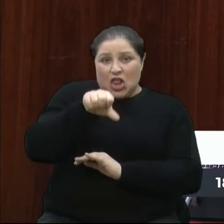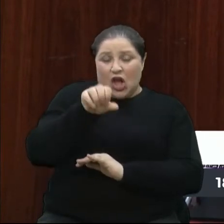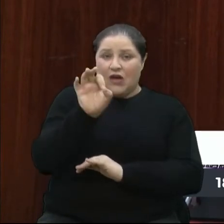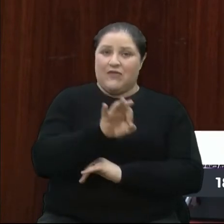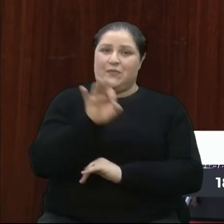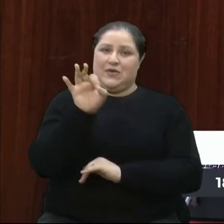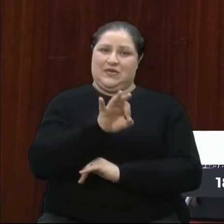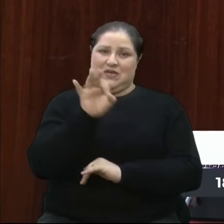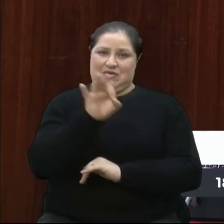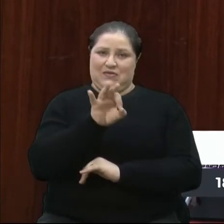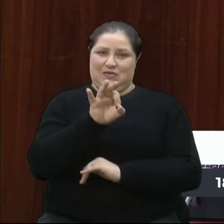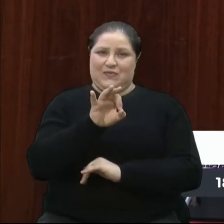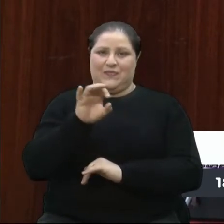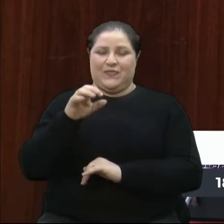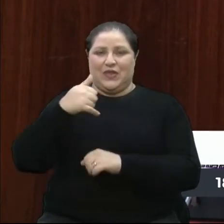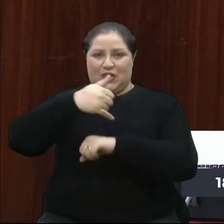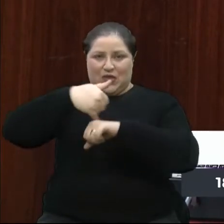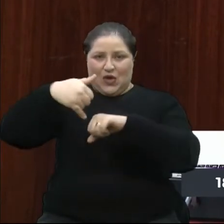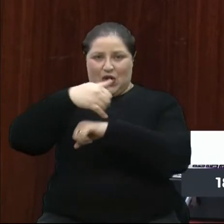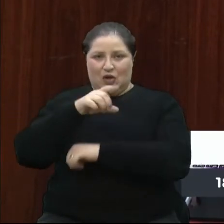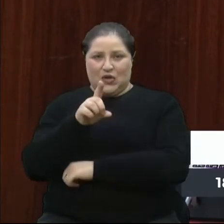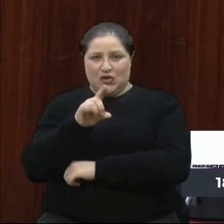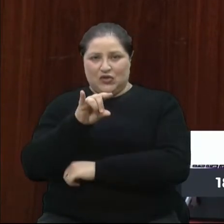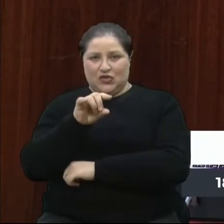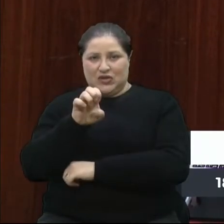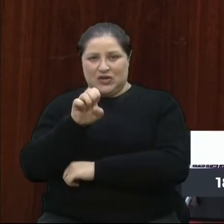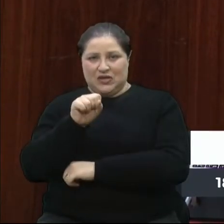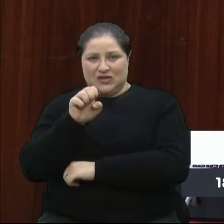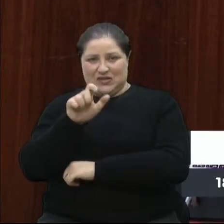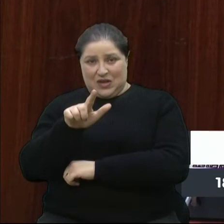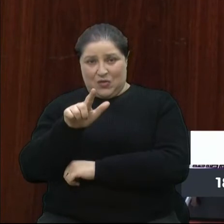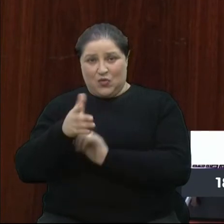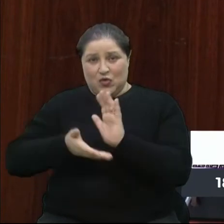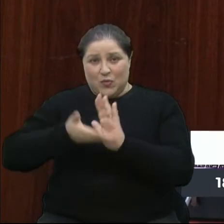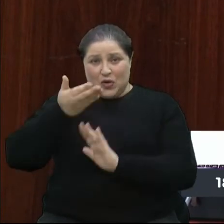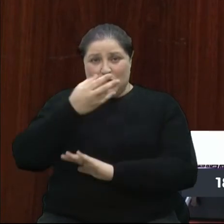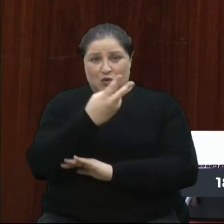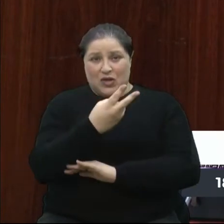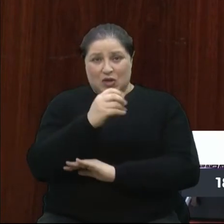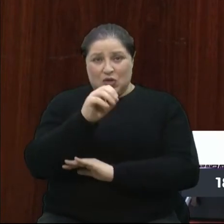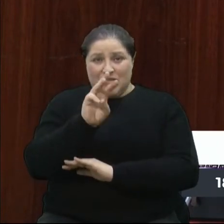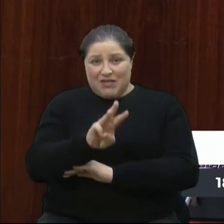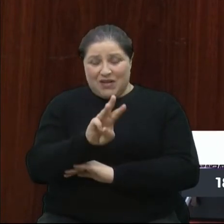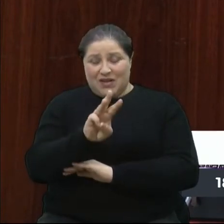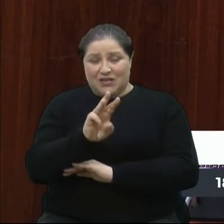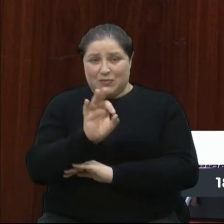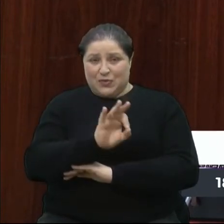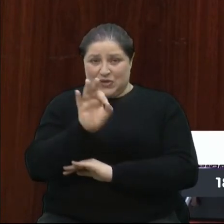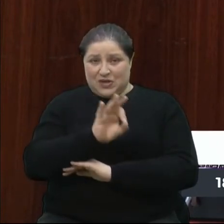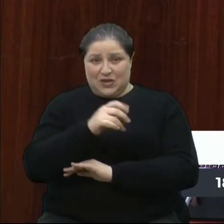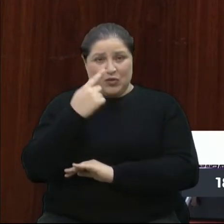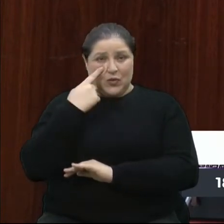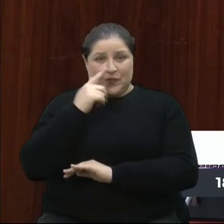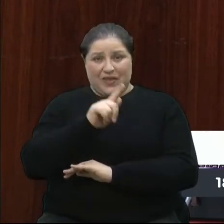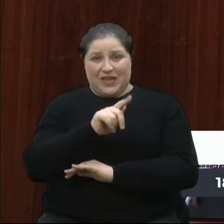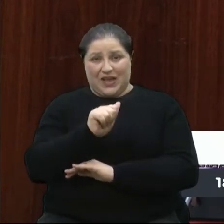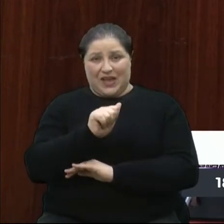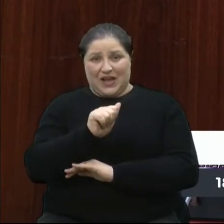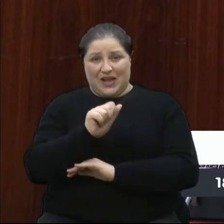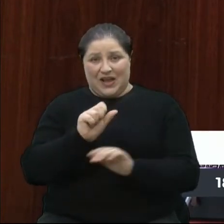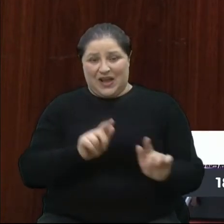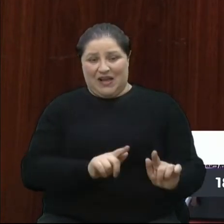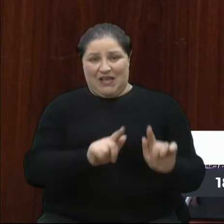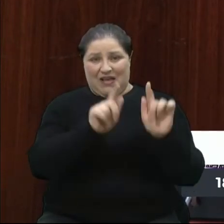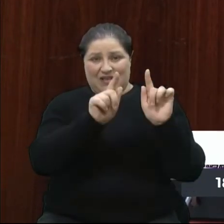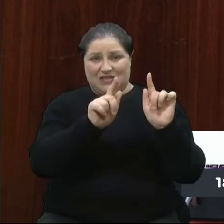169%. O diesel, 203%. O gás da cozinha, 119%. E o salário